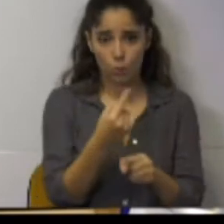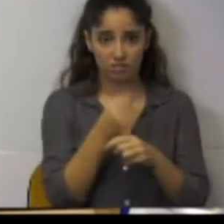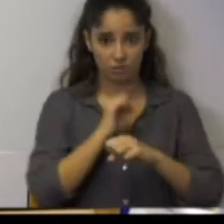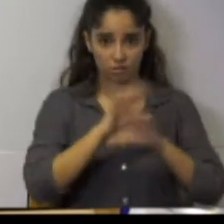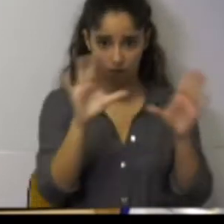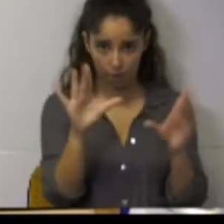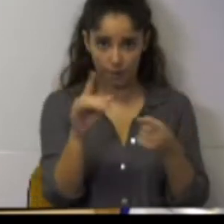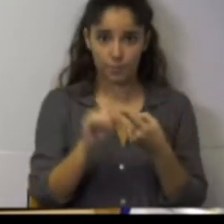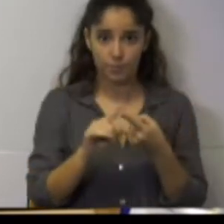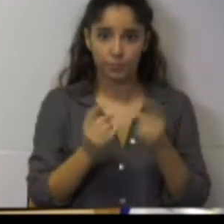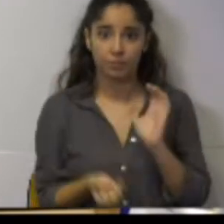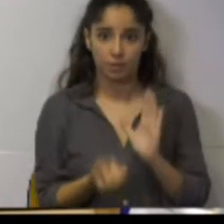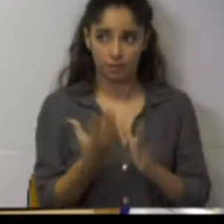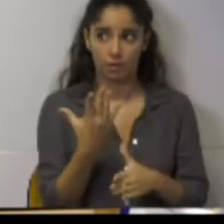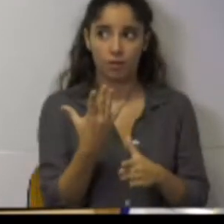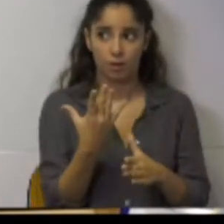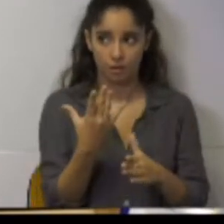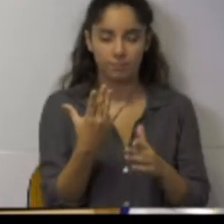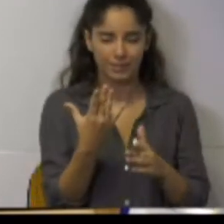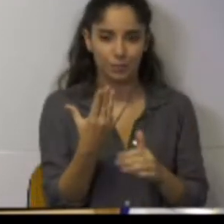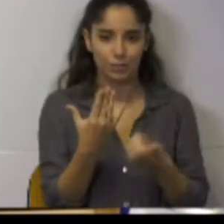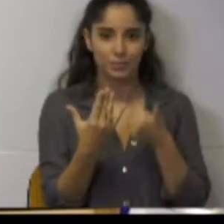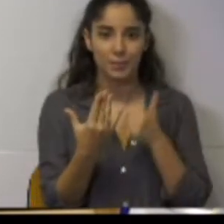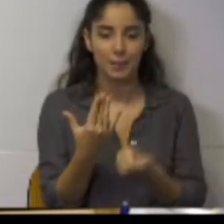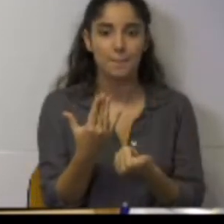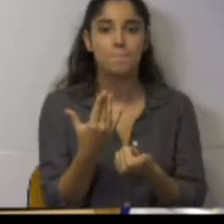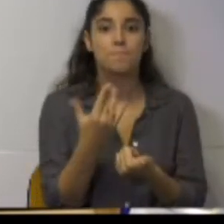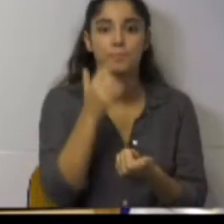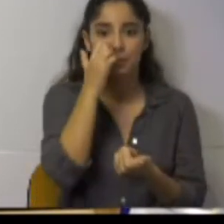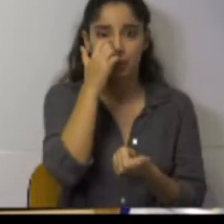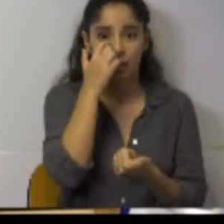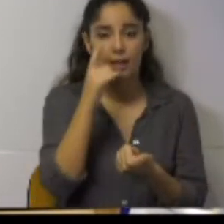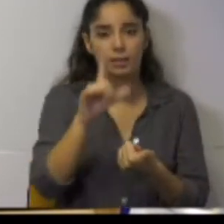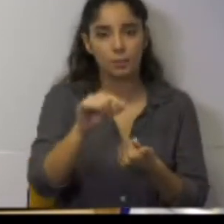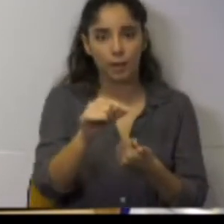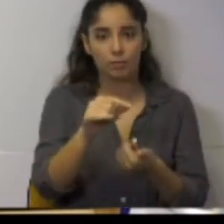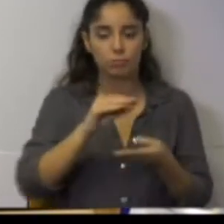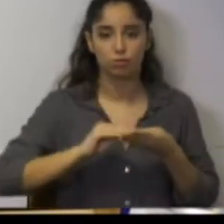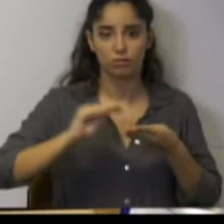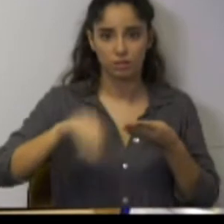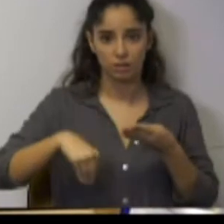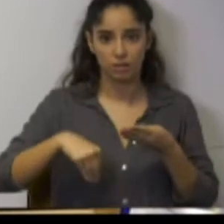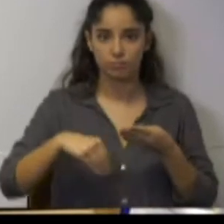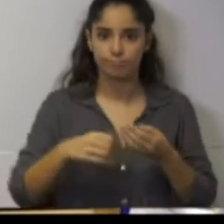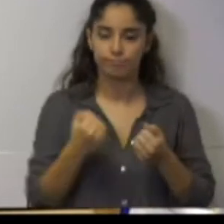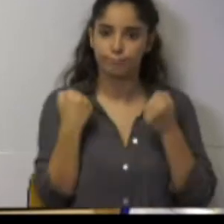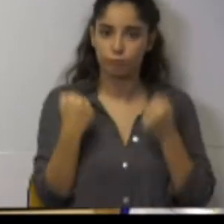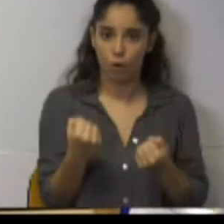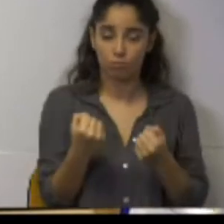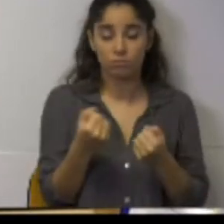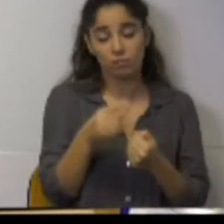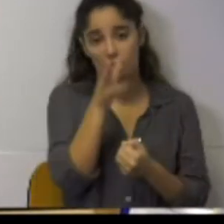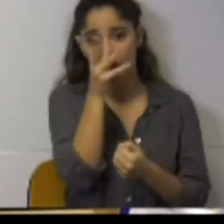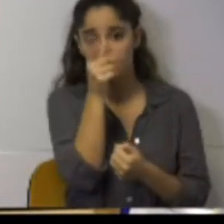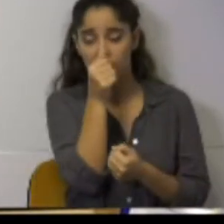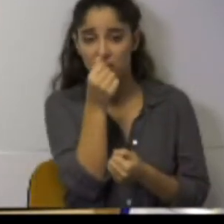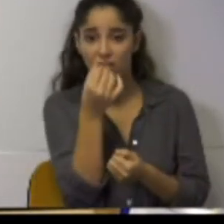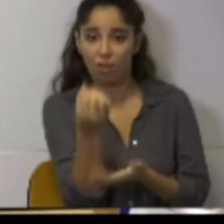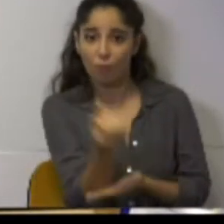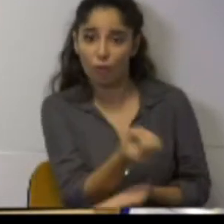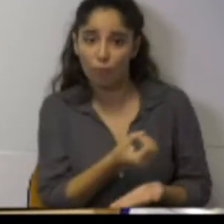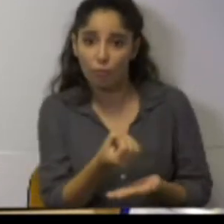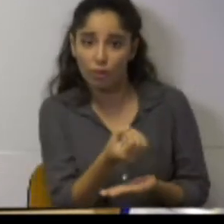criou uma Secretaria Regional da Economia, uma secretaria preponderante, infelizmente esvaziada